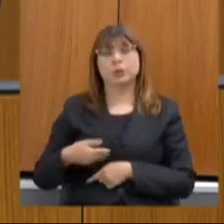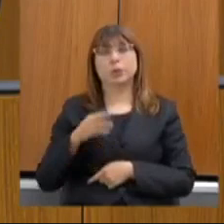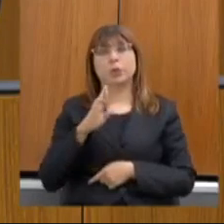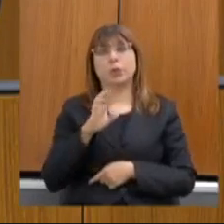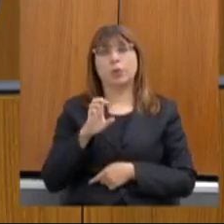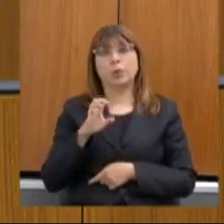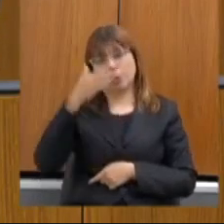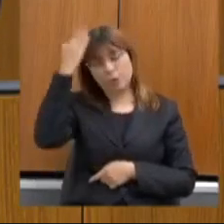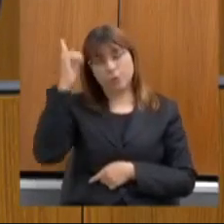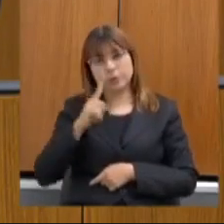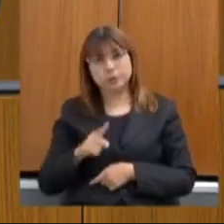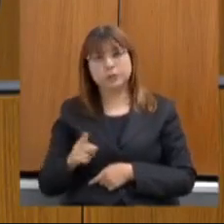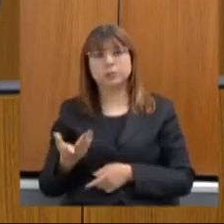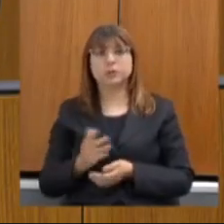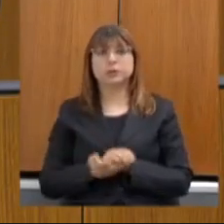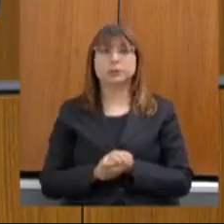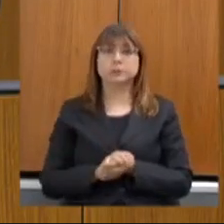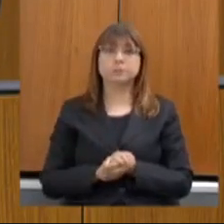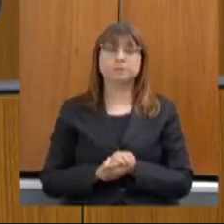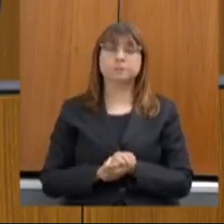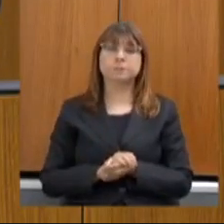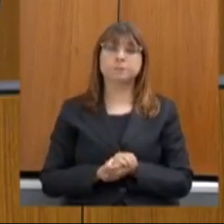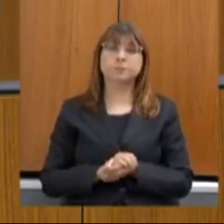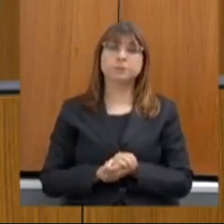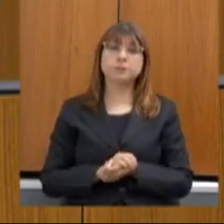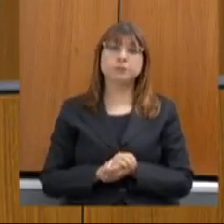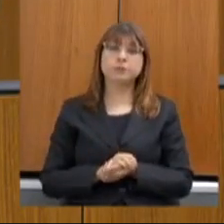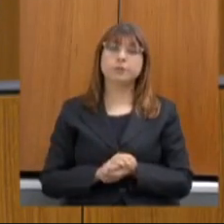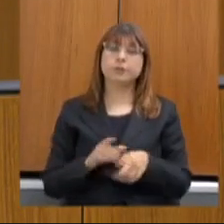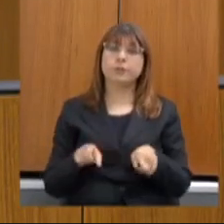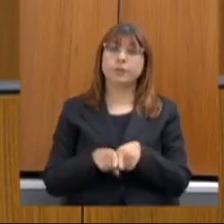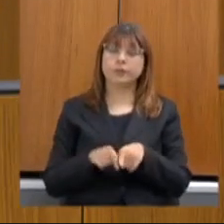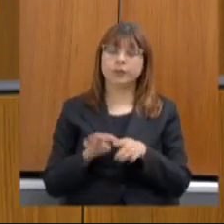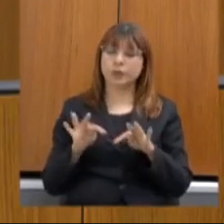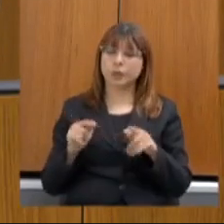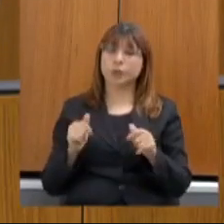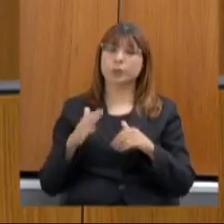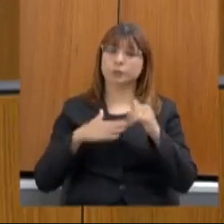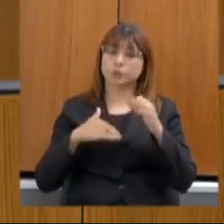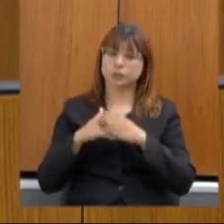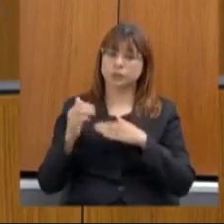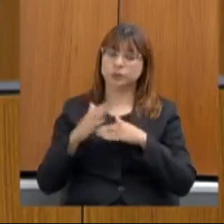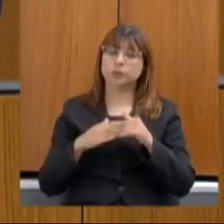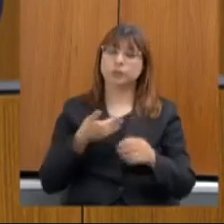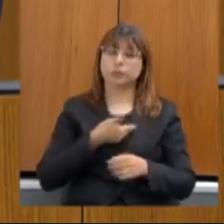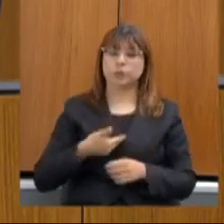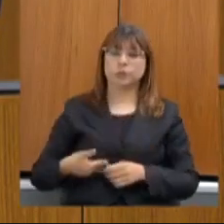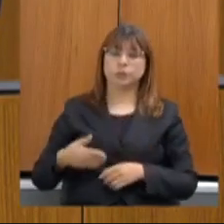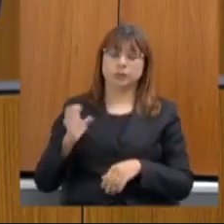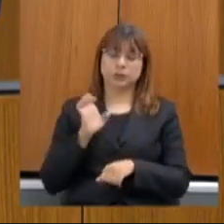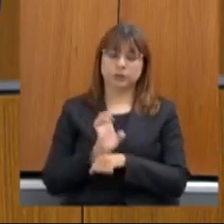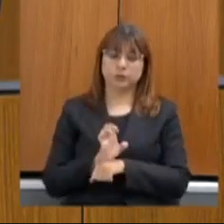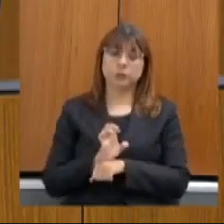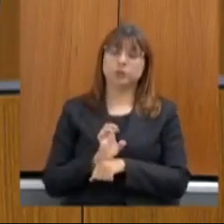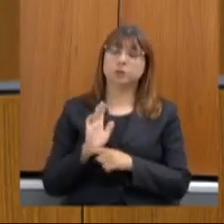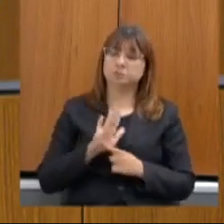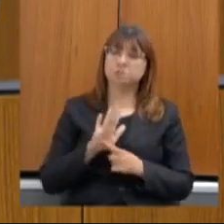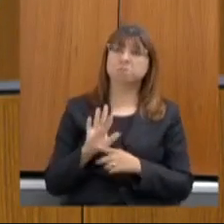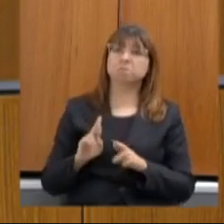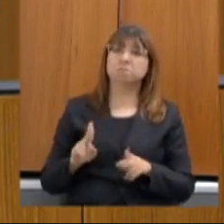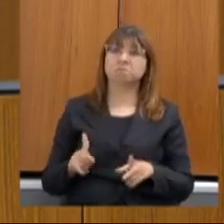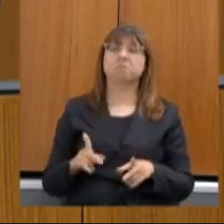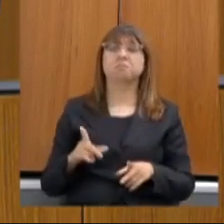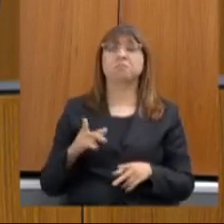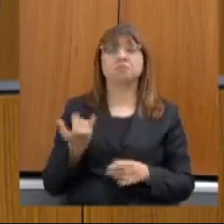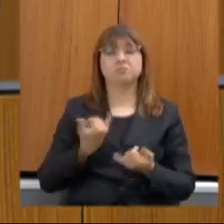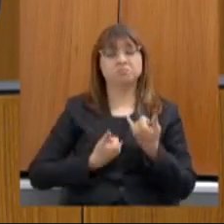enfim todos e o aí o Staff é do estado que tem feito a diferença então tem tido